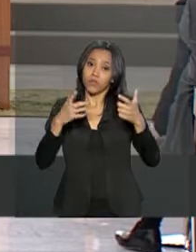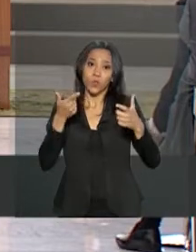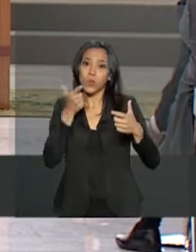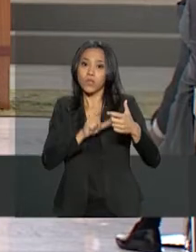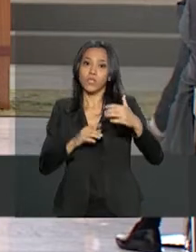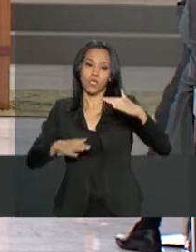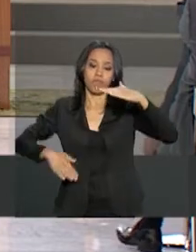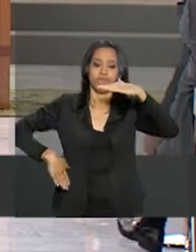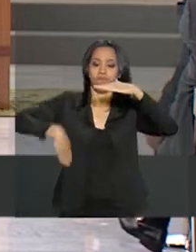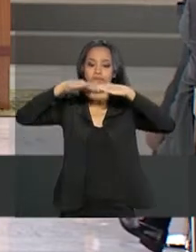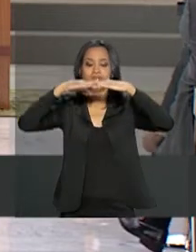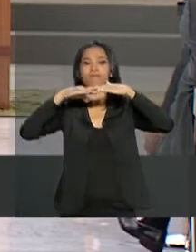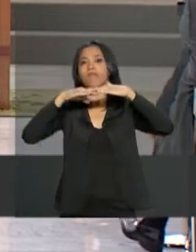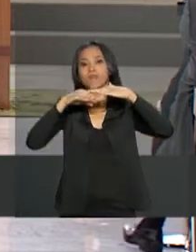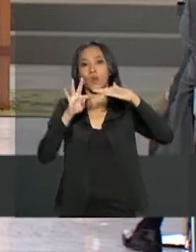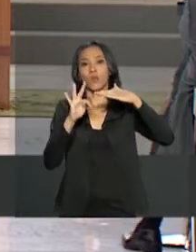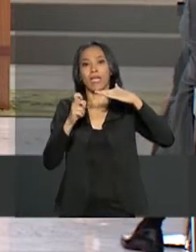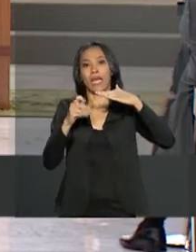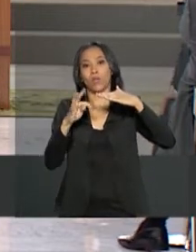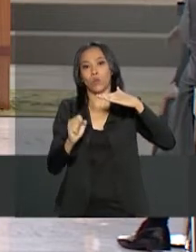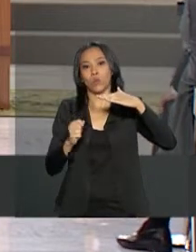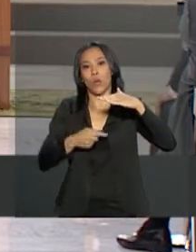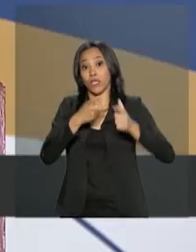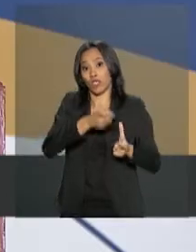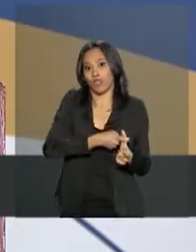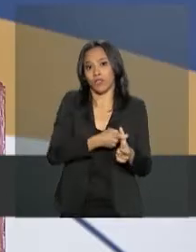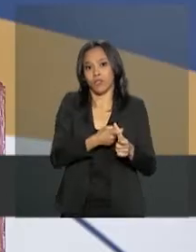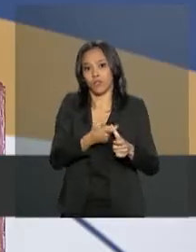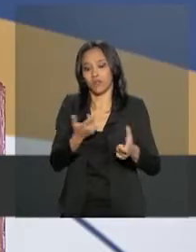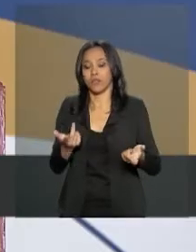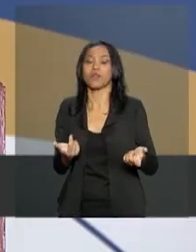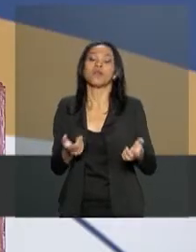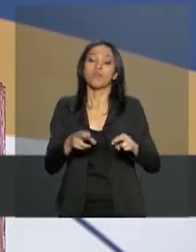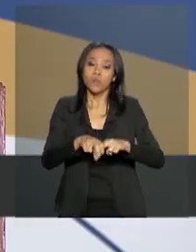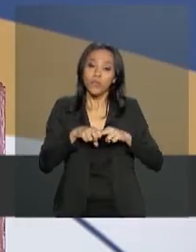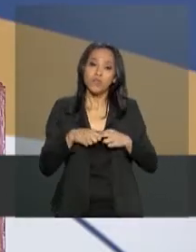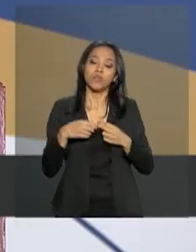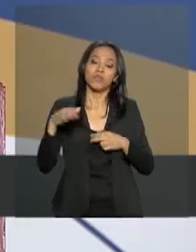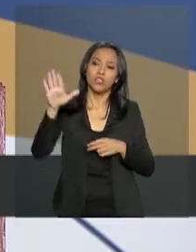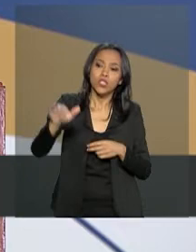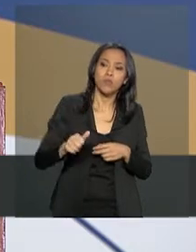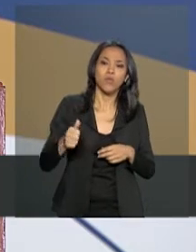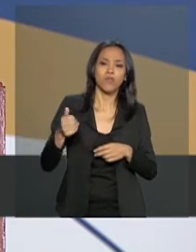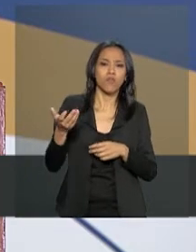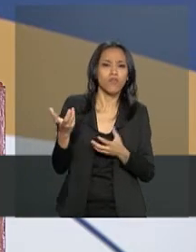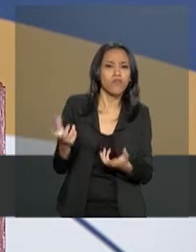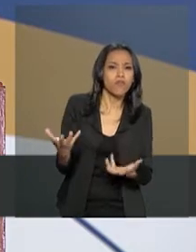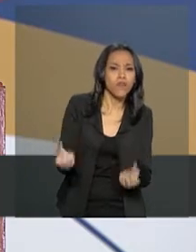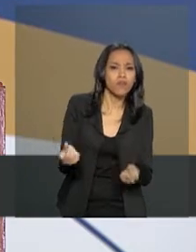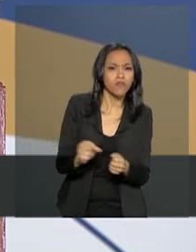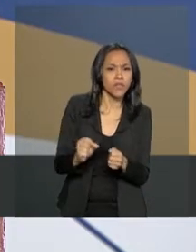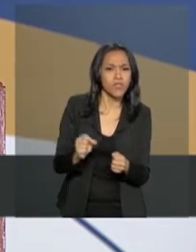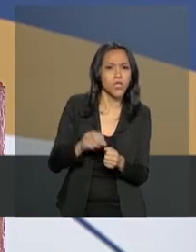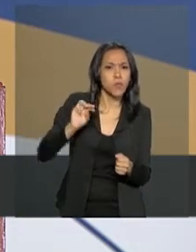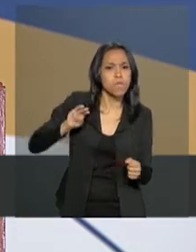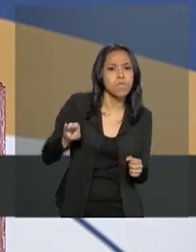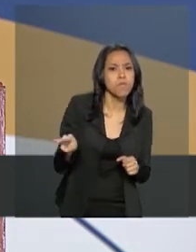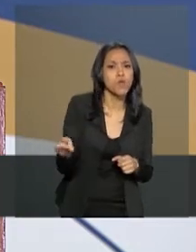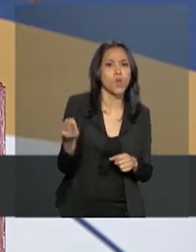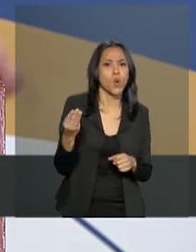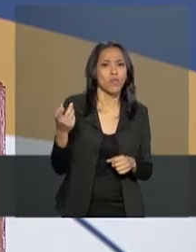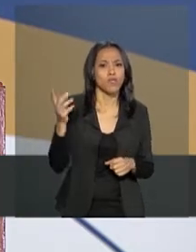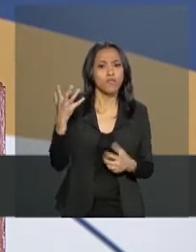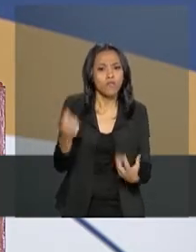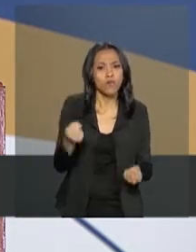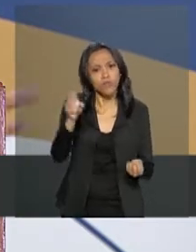do nosso governo e por isso eu estou chamando o planejamento fazenda e fazer vamos pegar mais alguns milhões aí e vamos dedicar esses ônibus aí